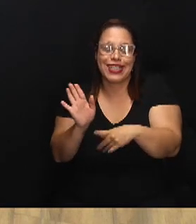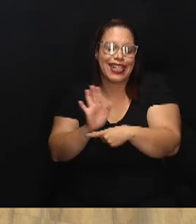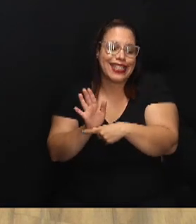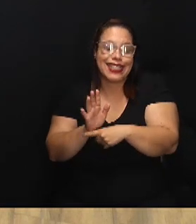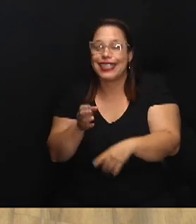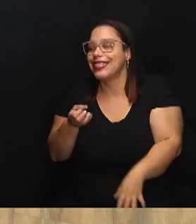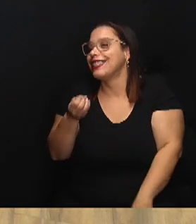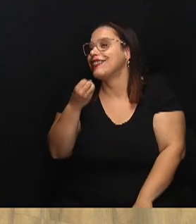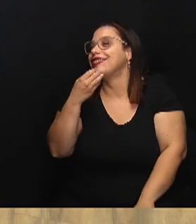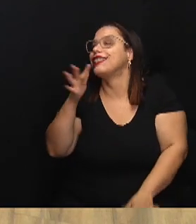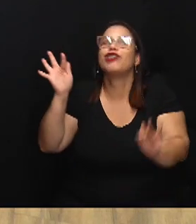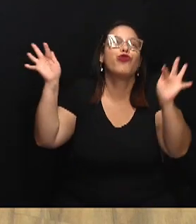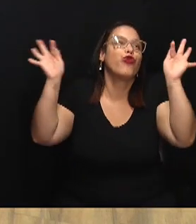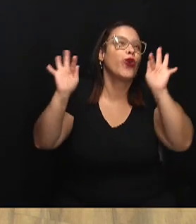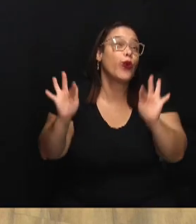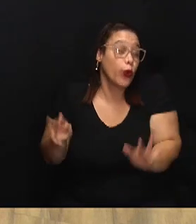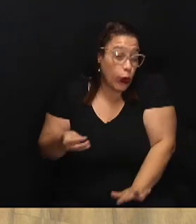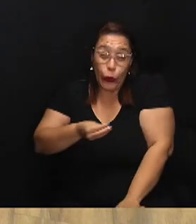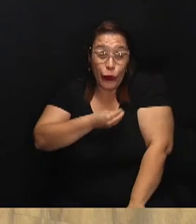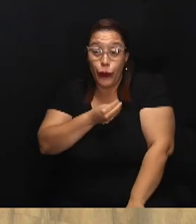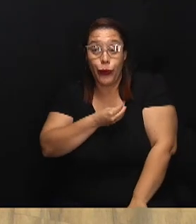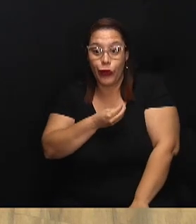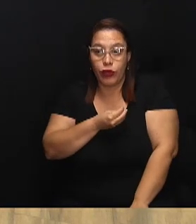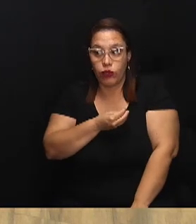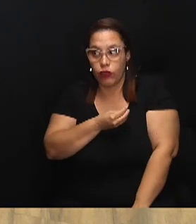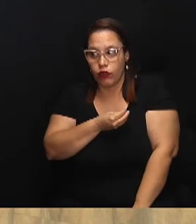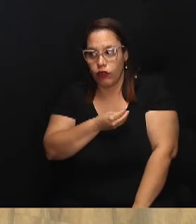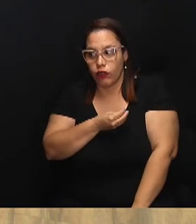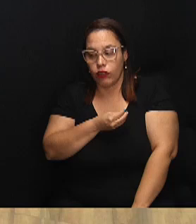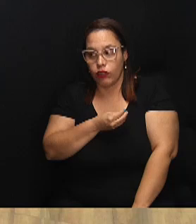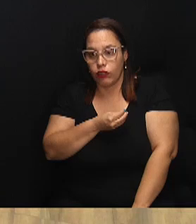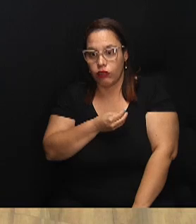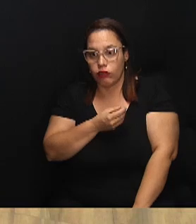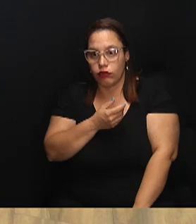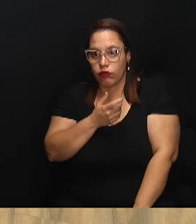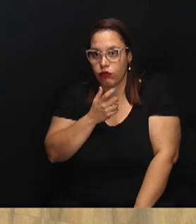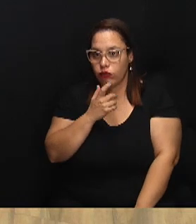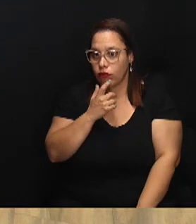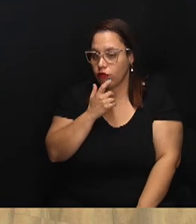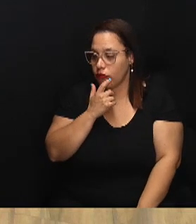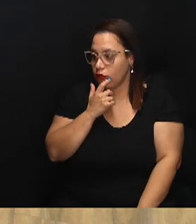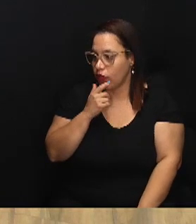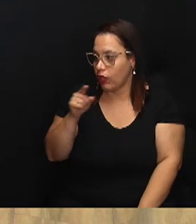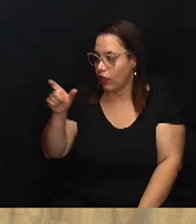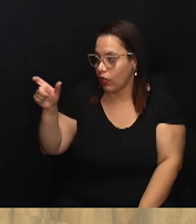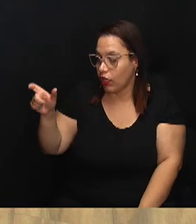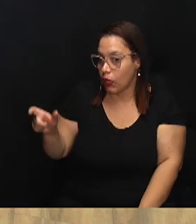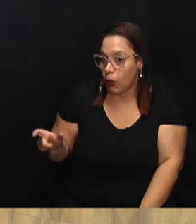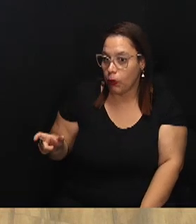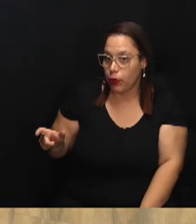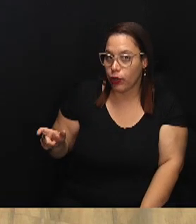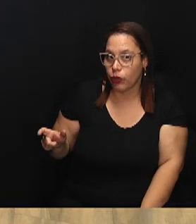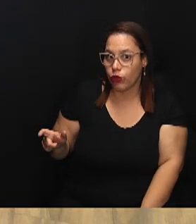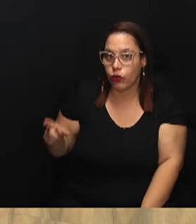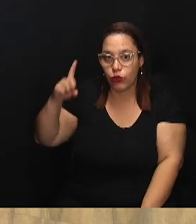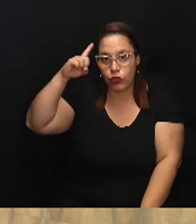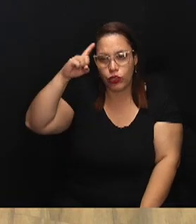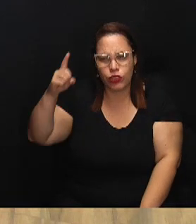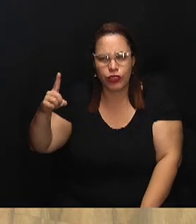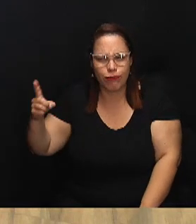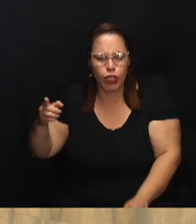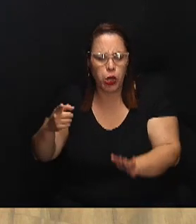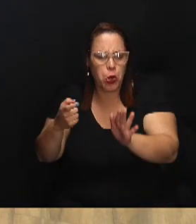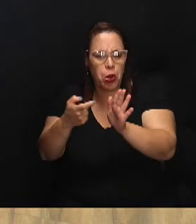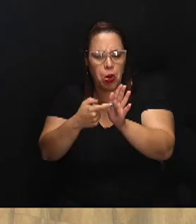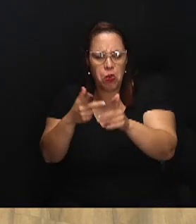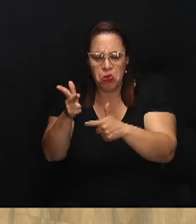feliz, vida perfeita, e do nada, muitas vezes, inclusive, a gente tem a notícia de que aquela pessoa que dias antes